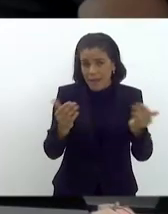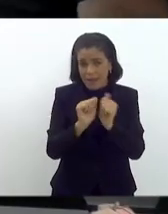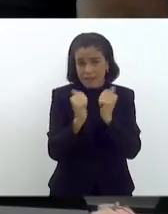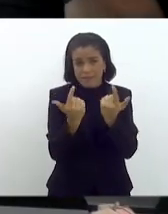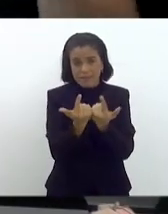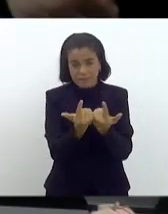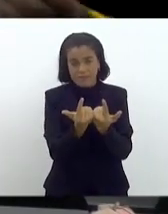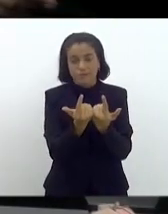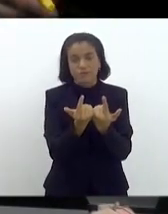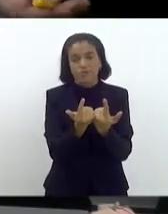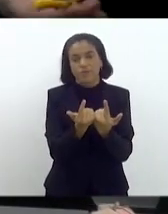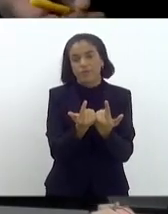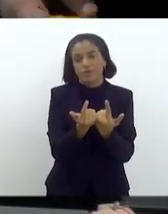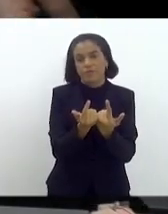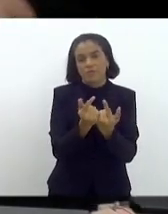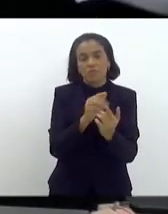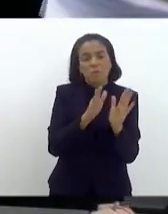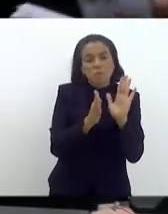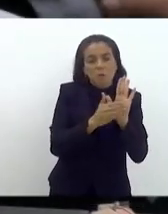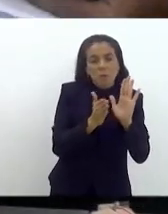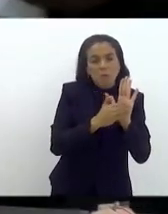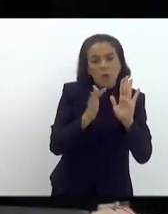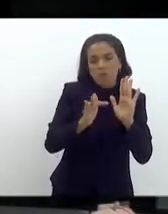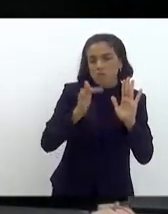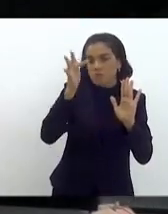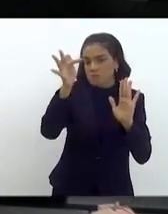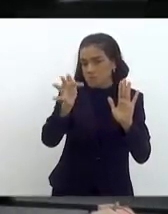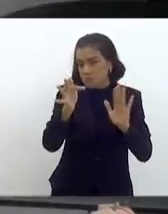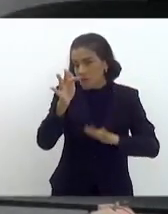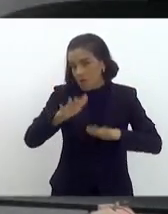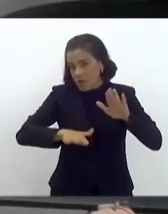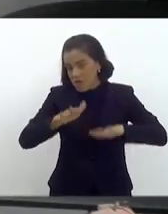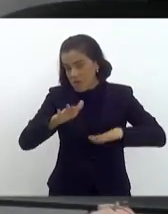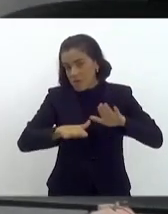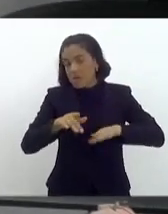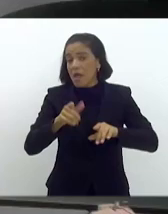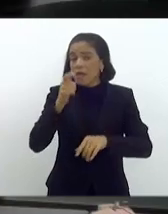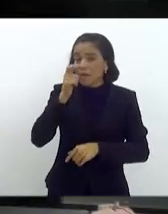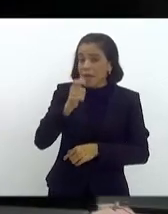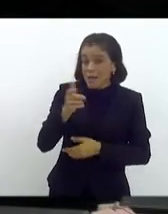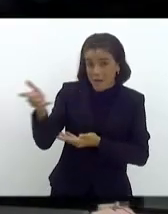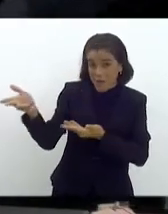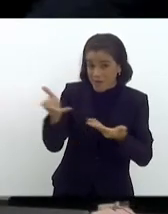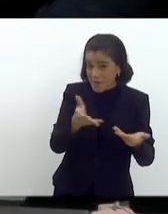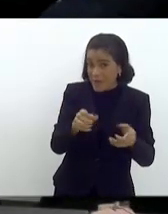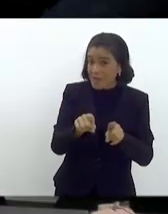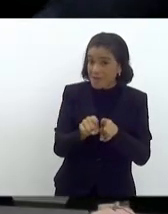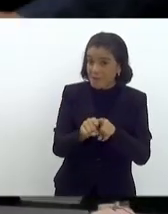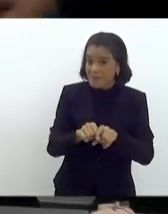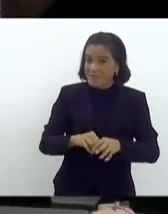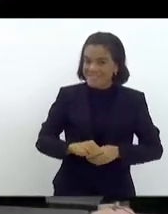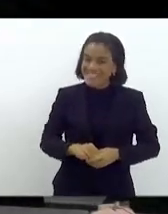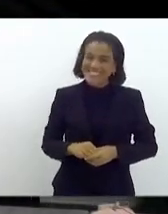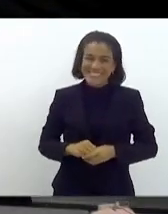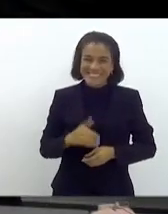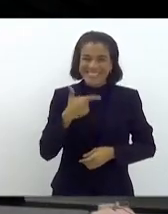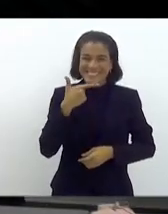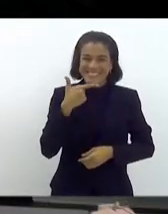Legislativa em propostas no futuro seria interessante convidá-la tá